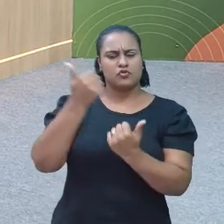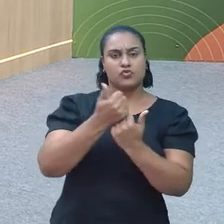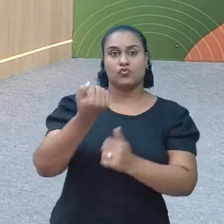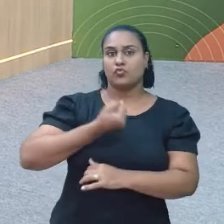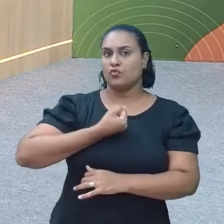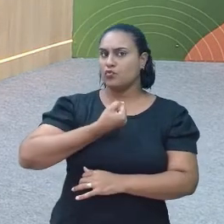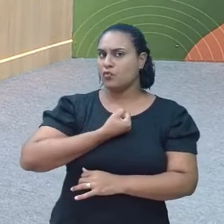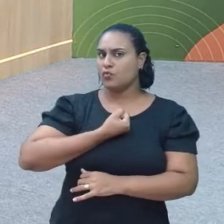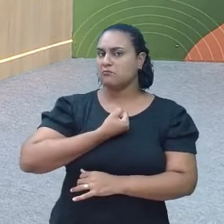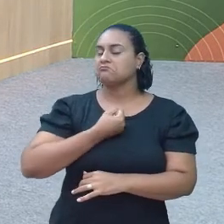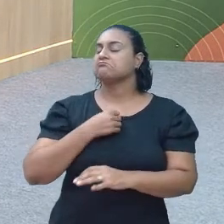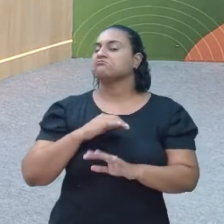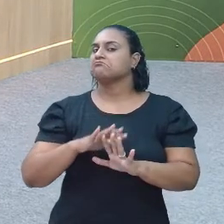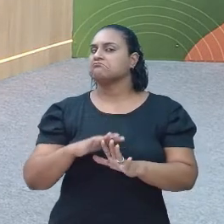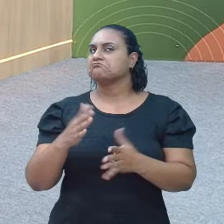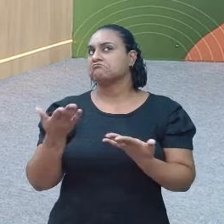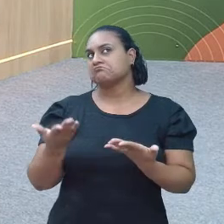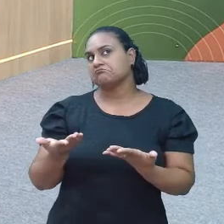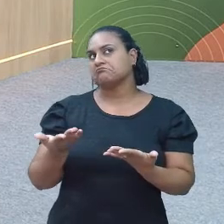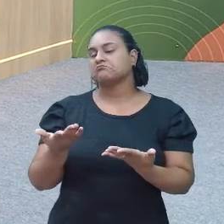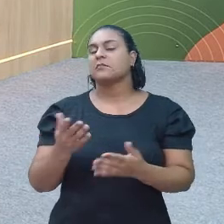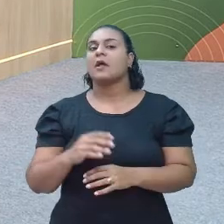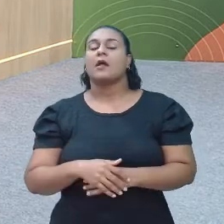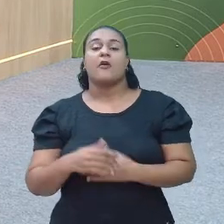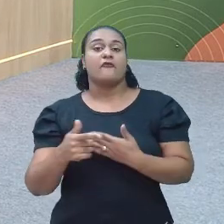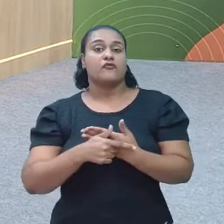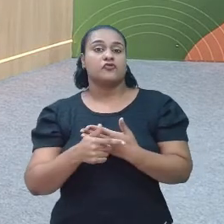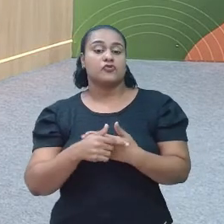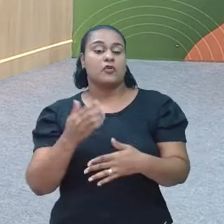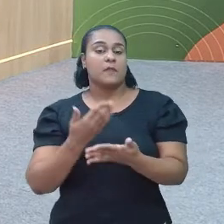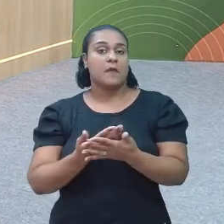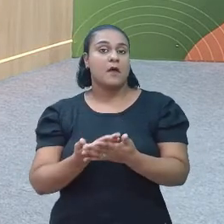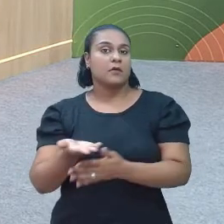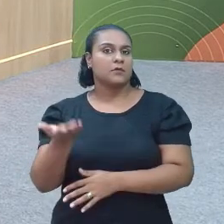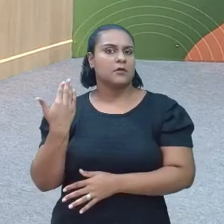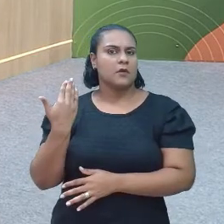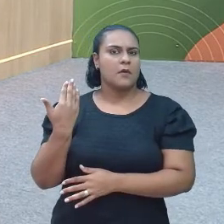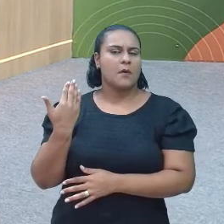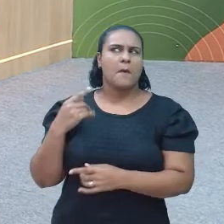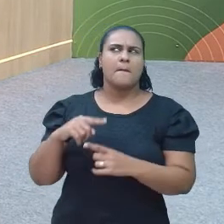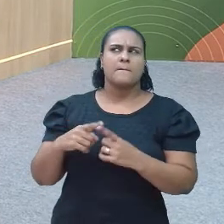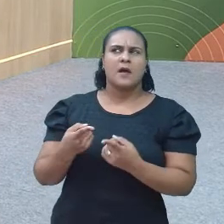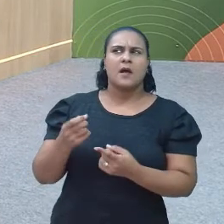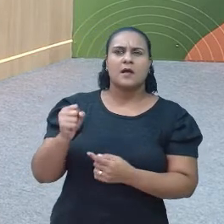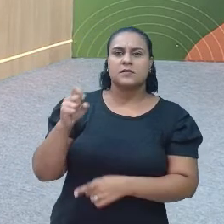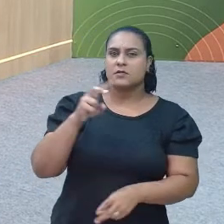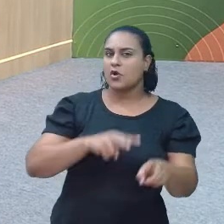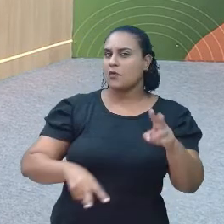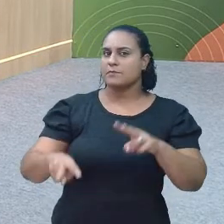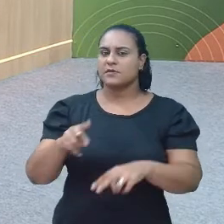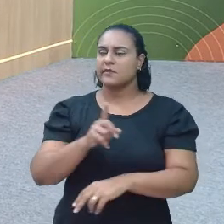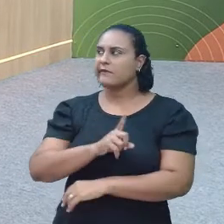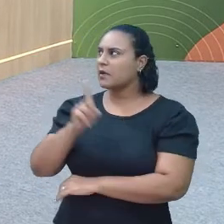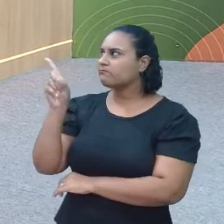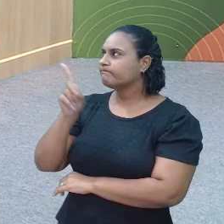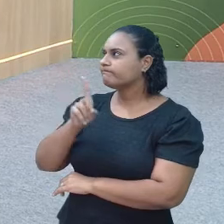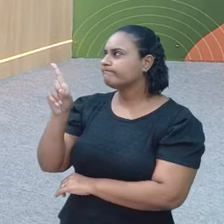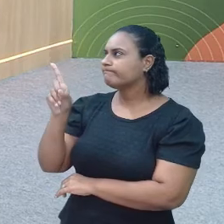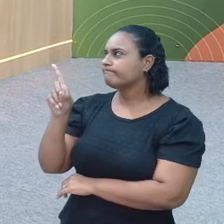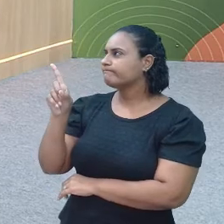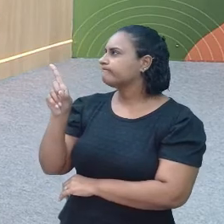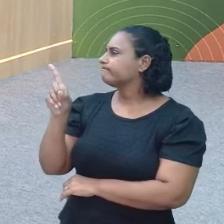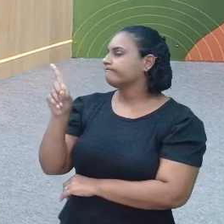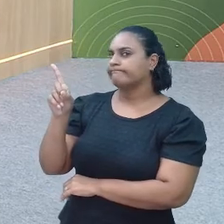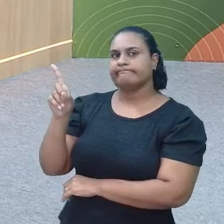dá certo. Isso funciona bem naquele que a gente viu na aula anterior, só que se você observar nesse daí, pode ser que